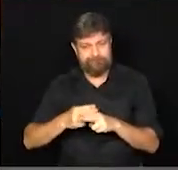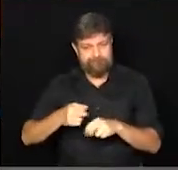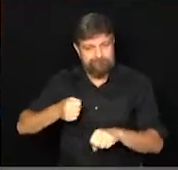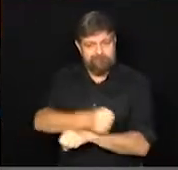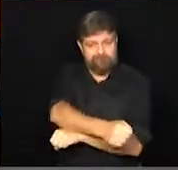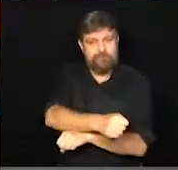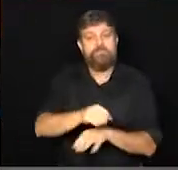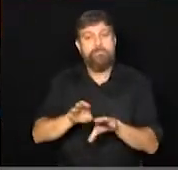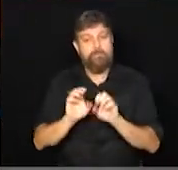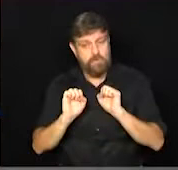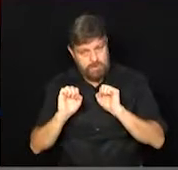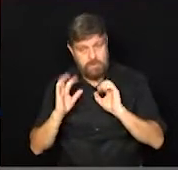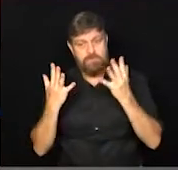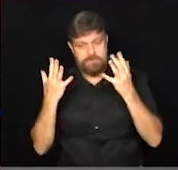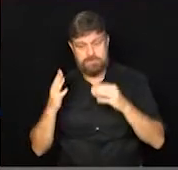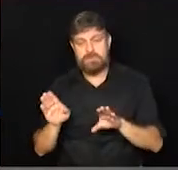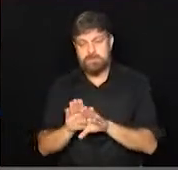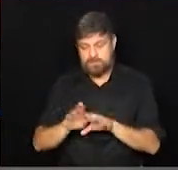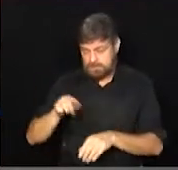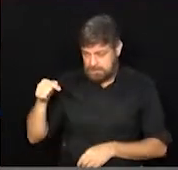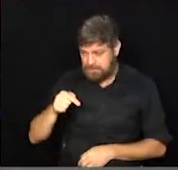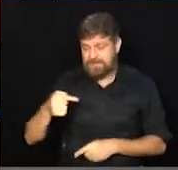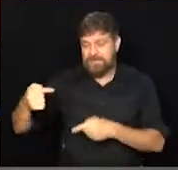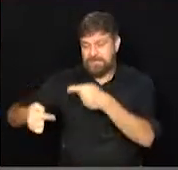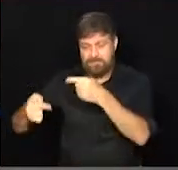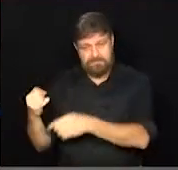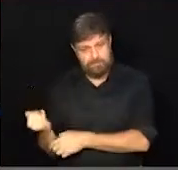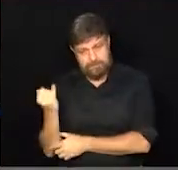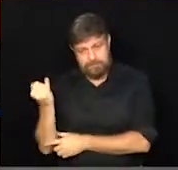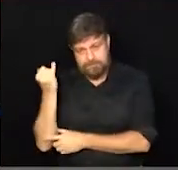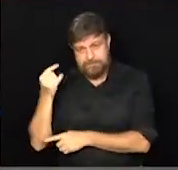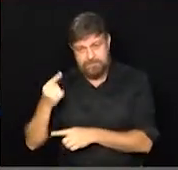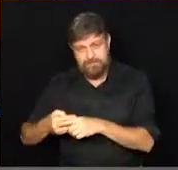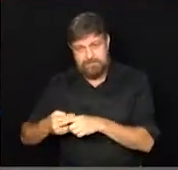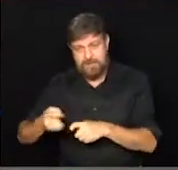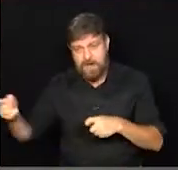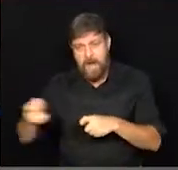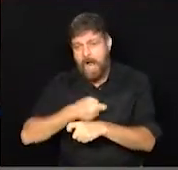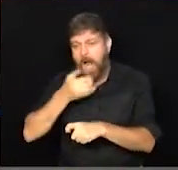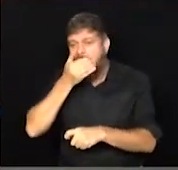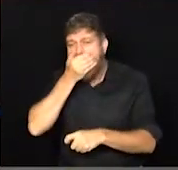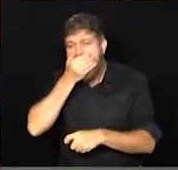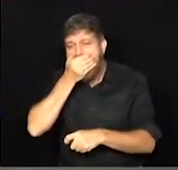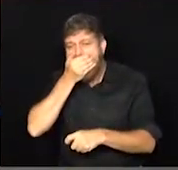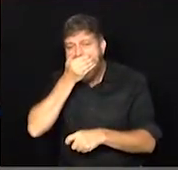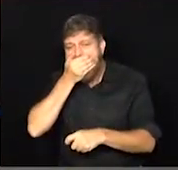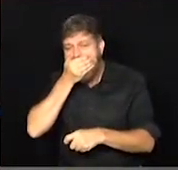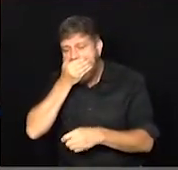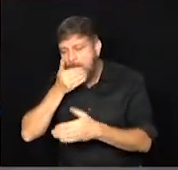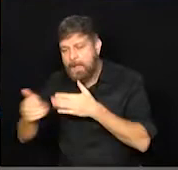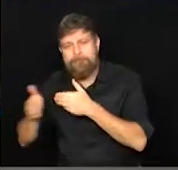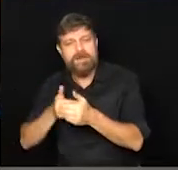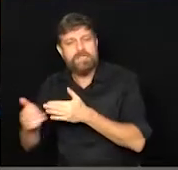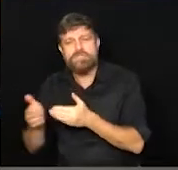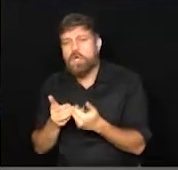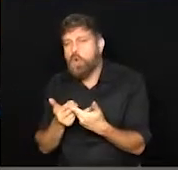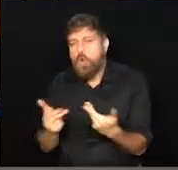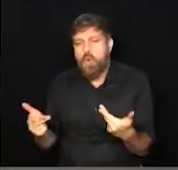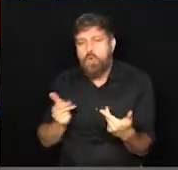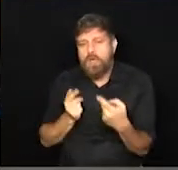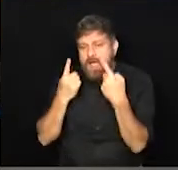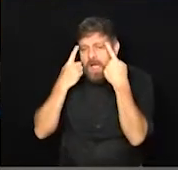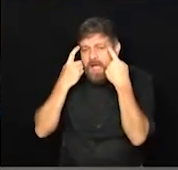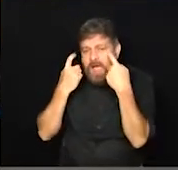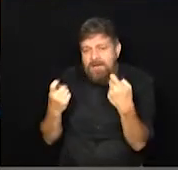conjugais. Isso também é um debate importante, porque o estupro é qualquer ação de